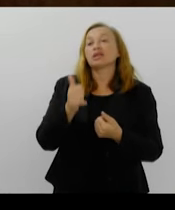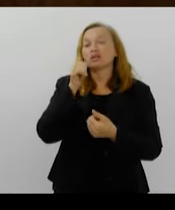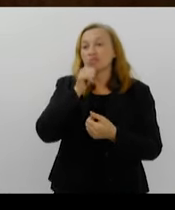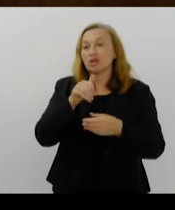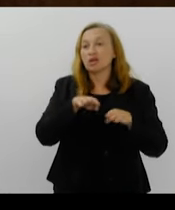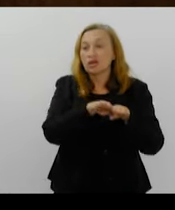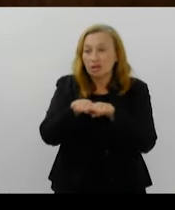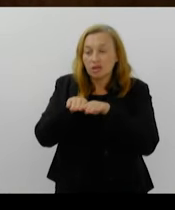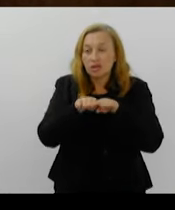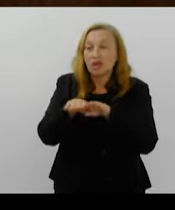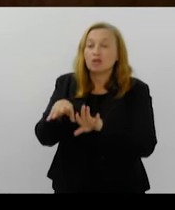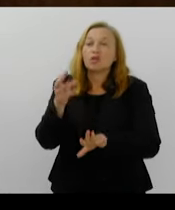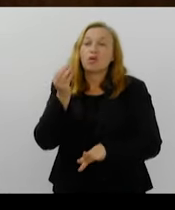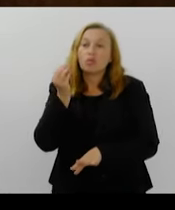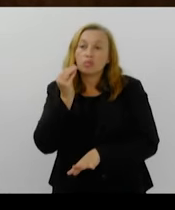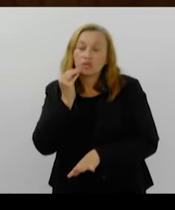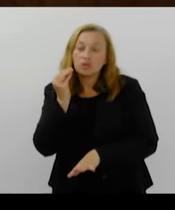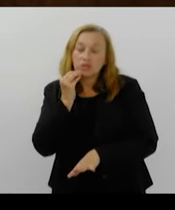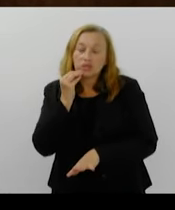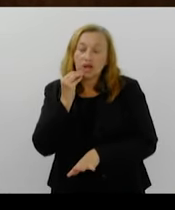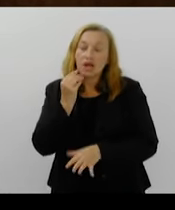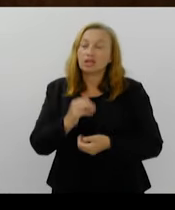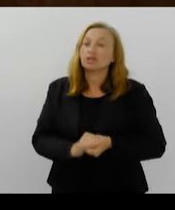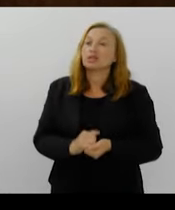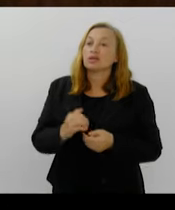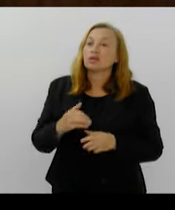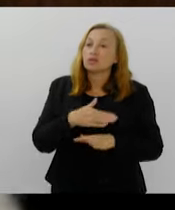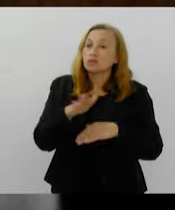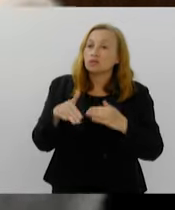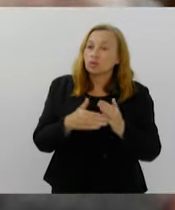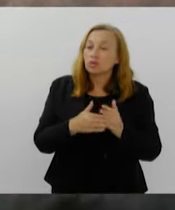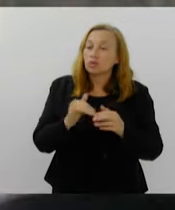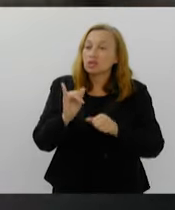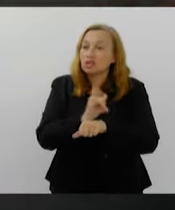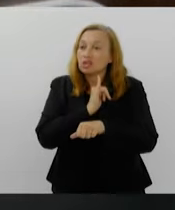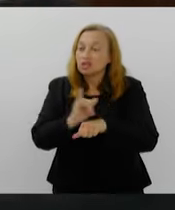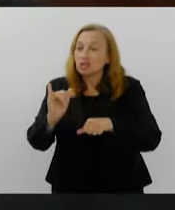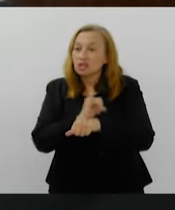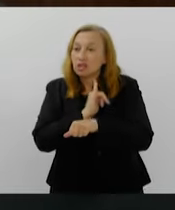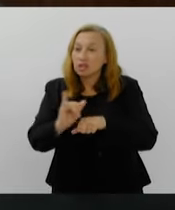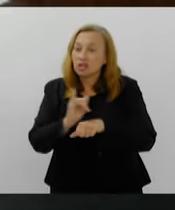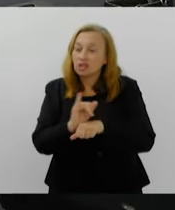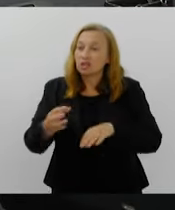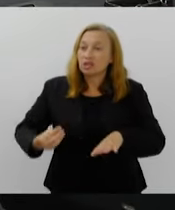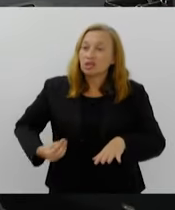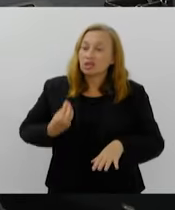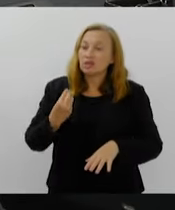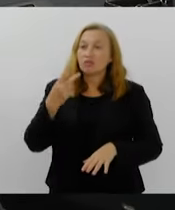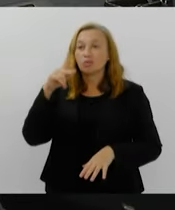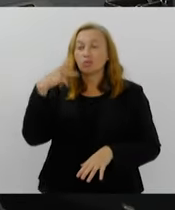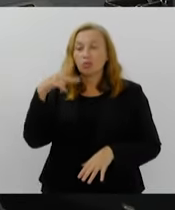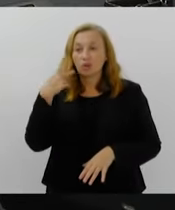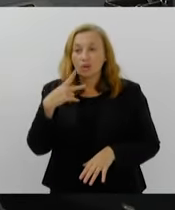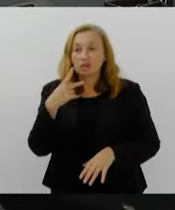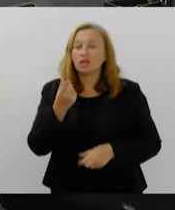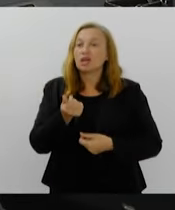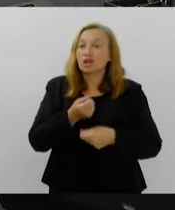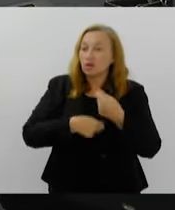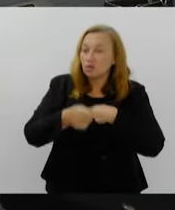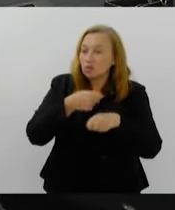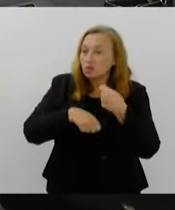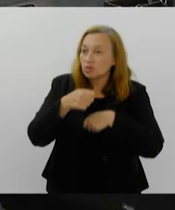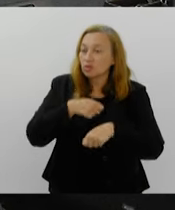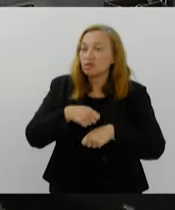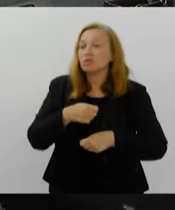igualdade de oportunidade para todos os mecanismos aí da vida política da vida econômica e da